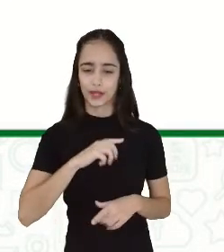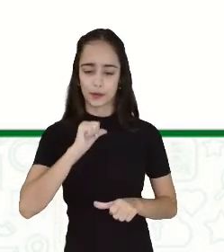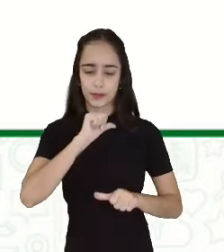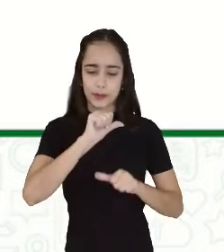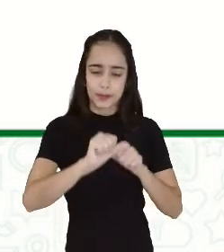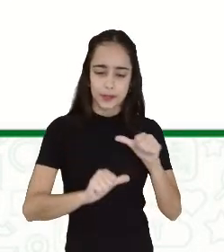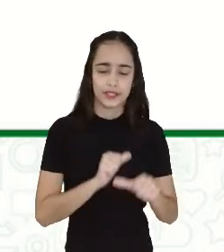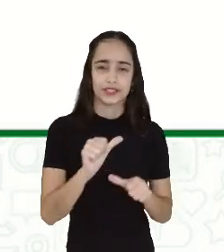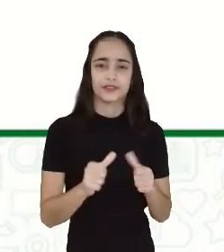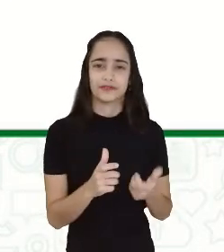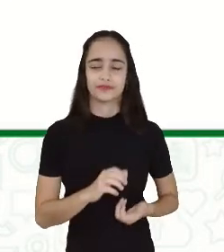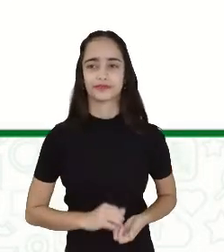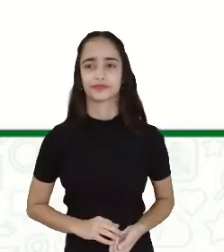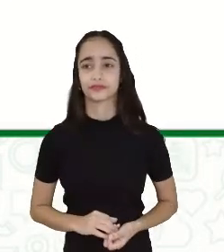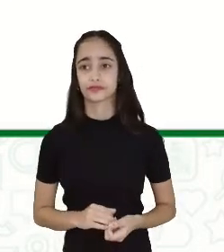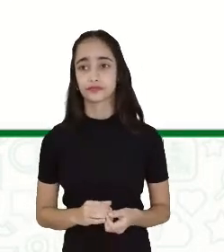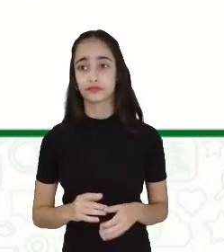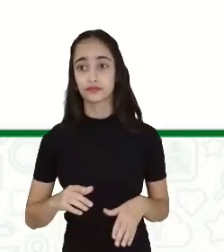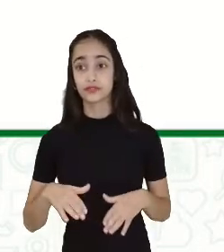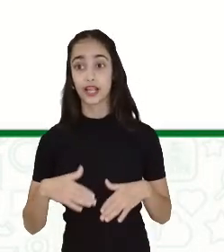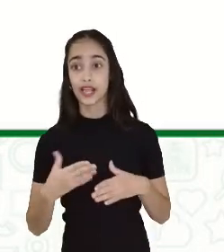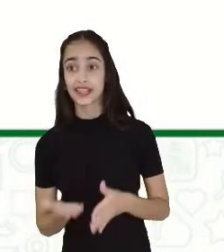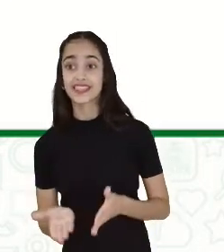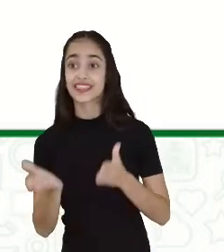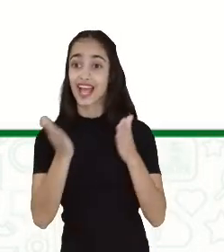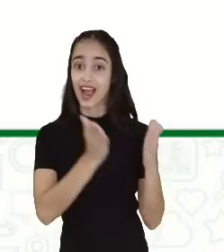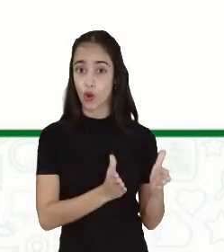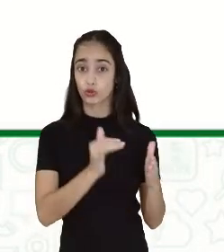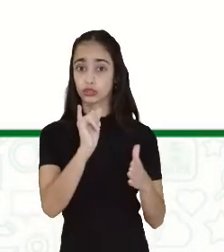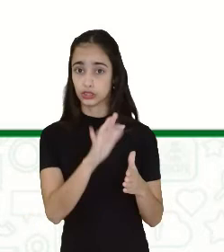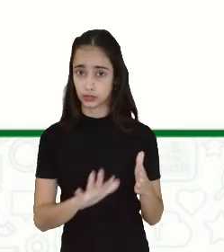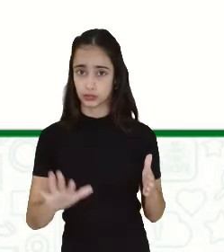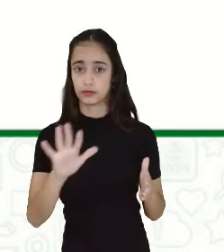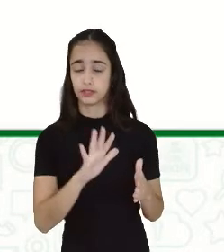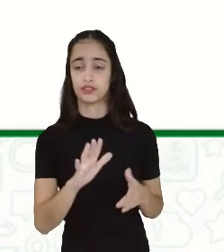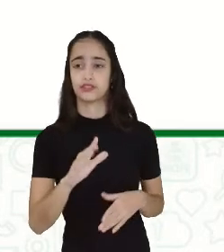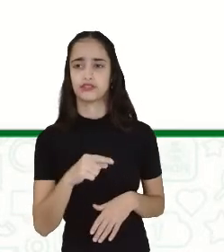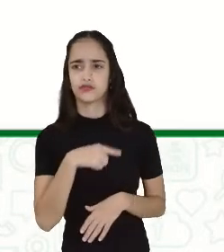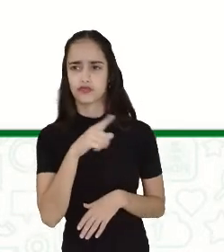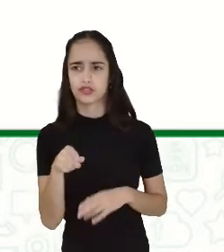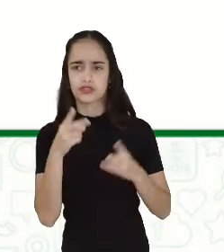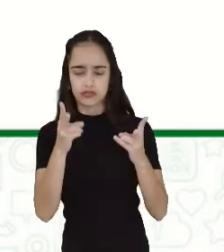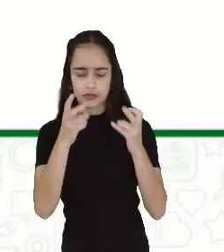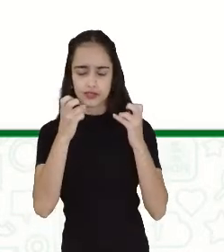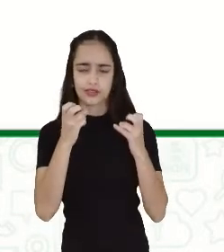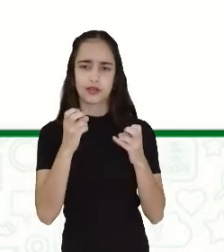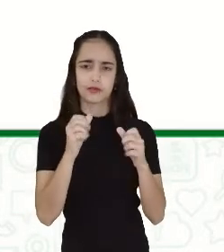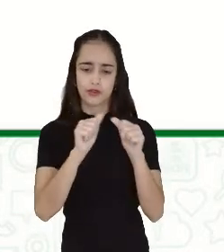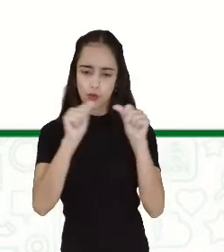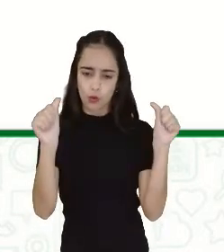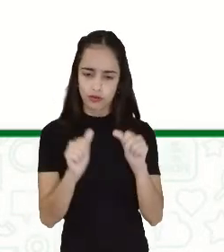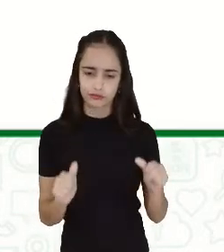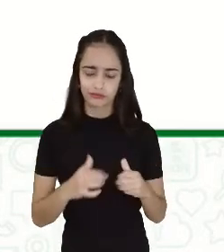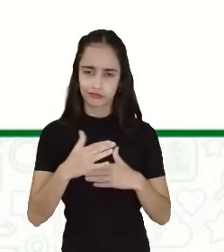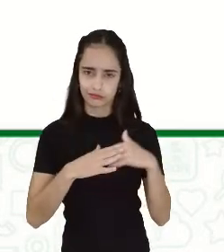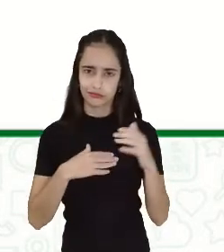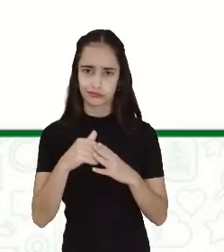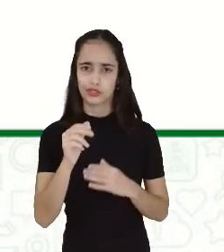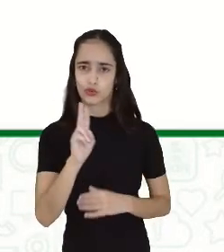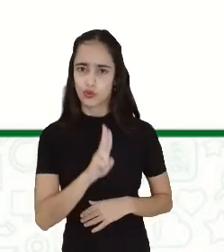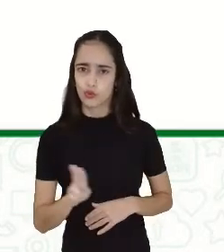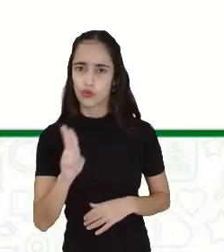que é expressionista vocês estão vendo que há ela o artista usa cores que não são as cores